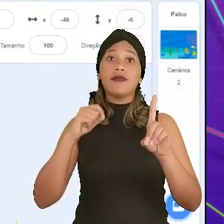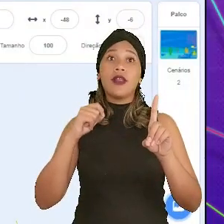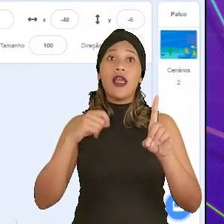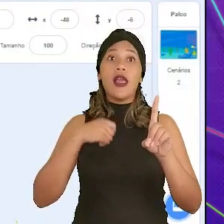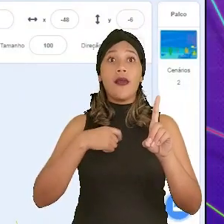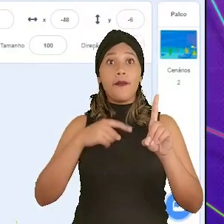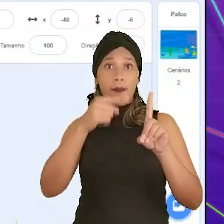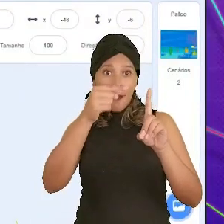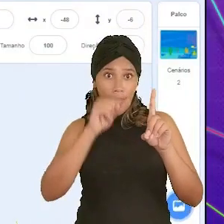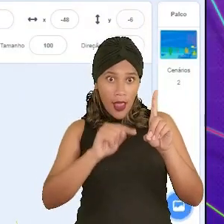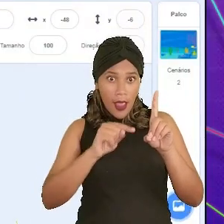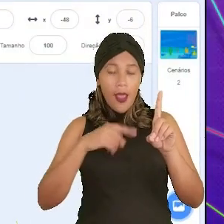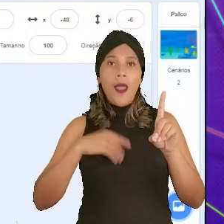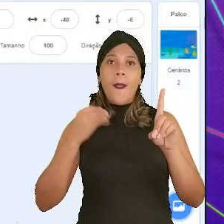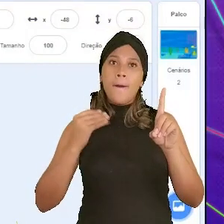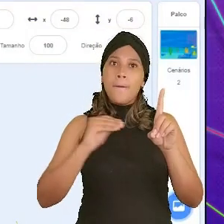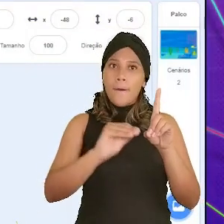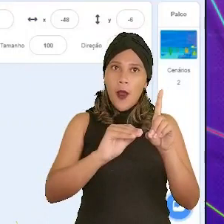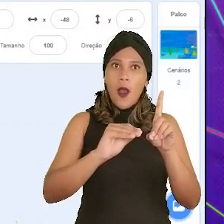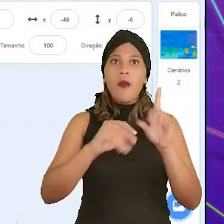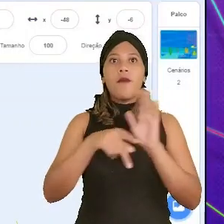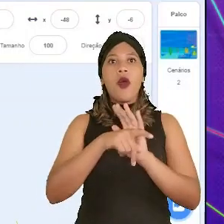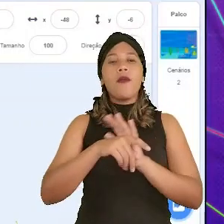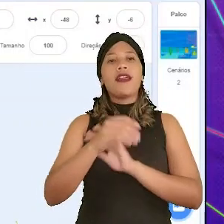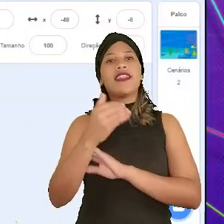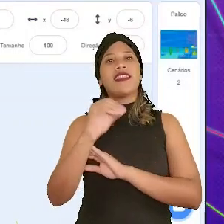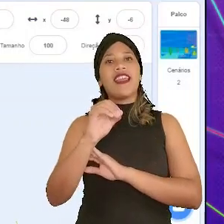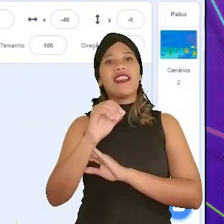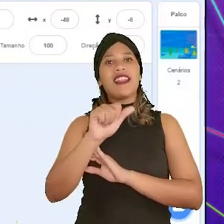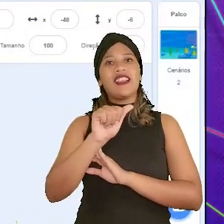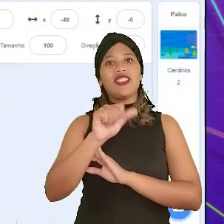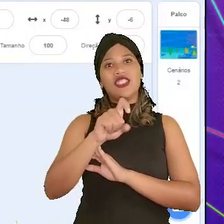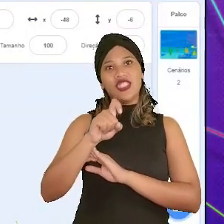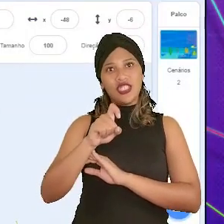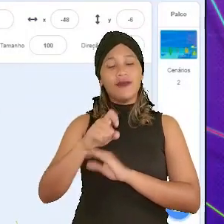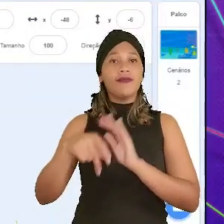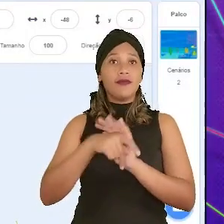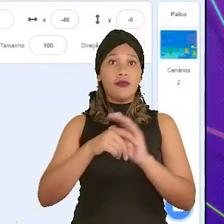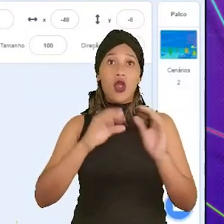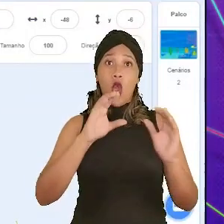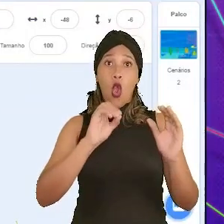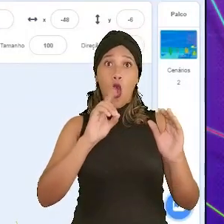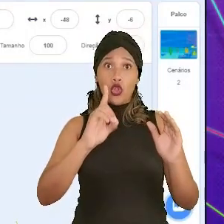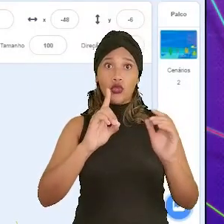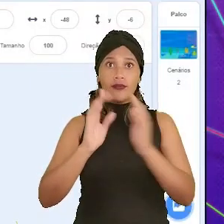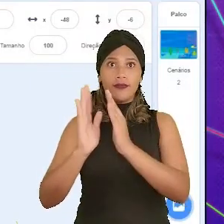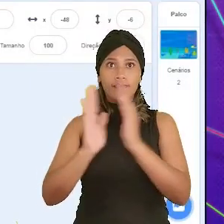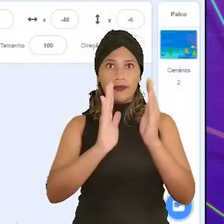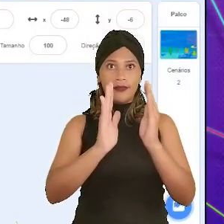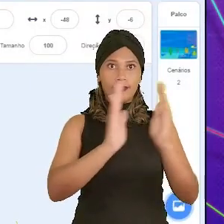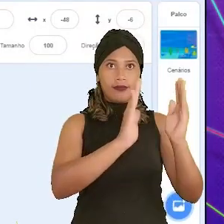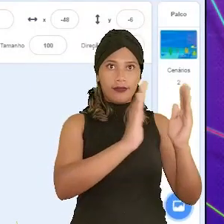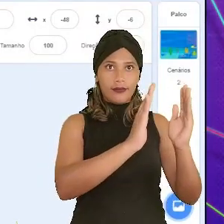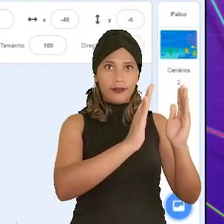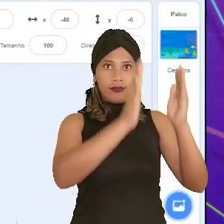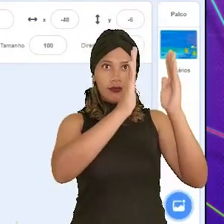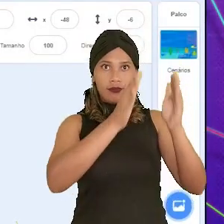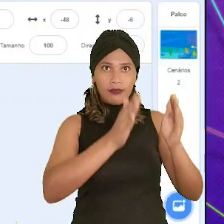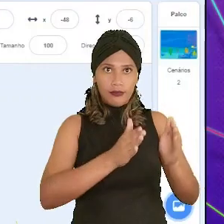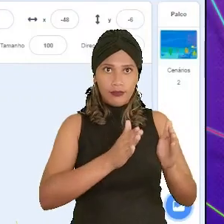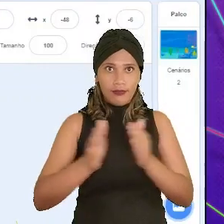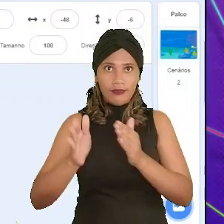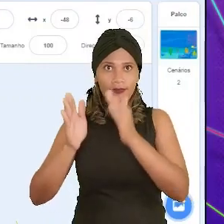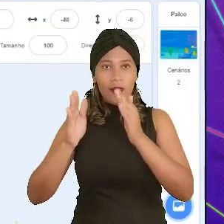clicada e embaixo disso adicione 10 a x, essa sequência de código se repete alternando a